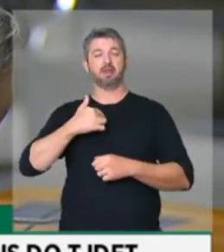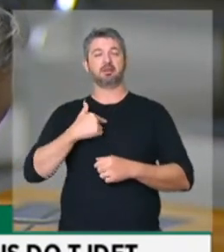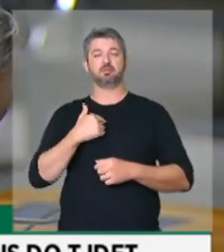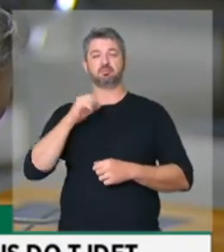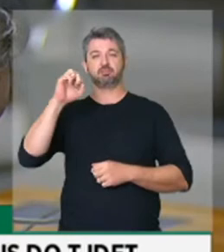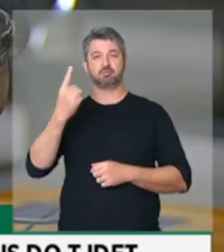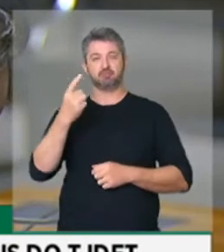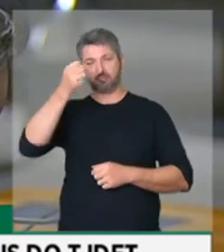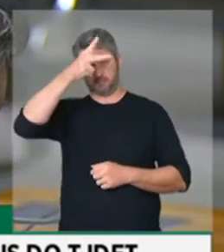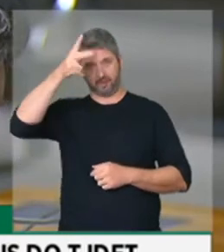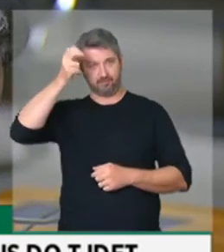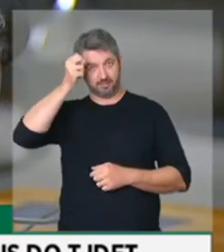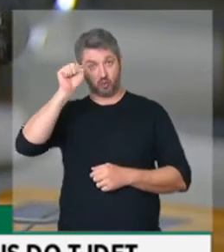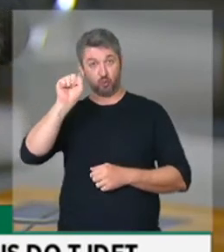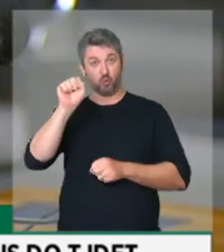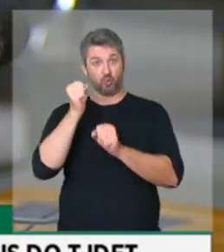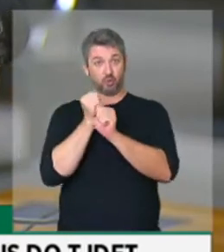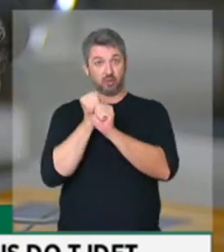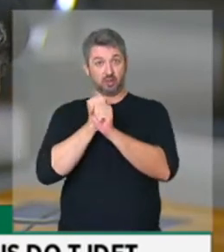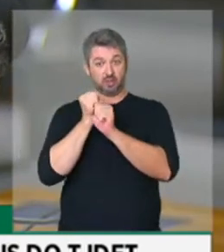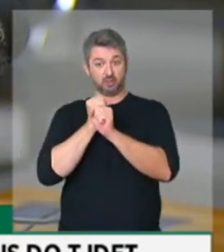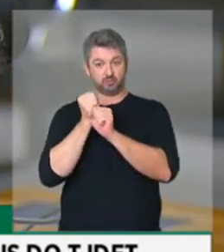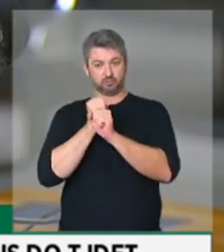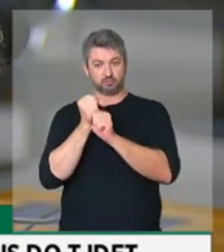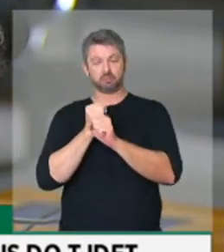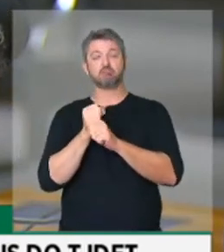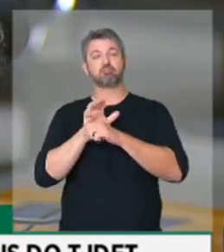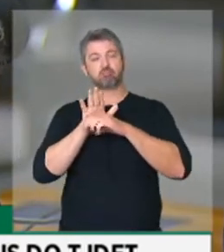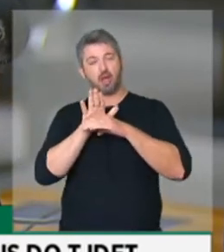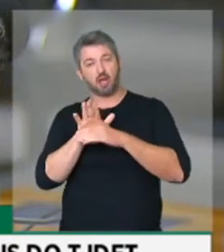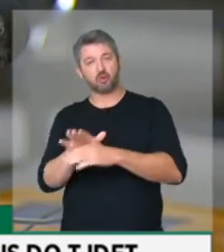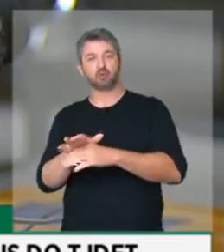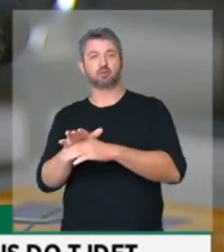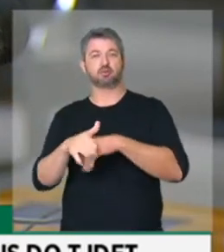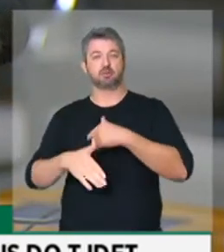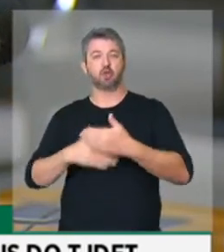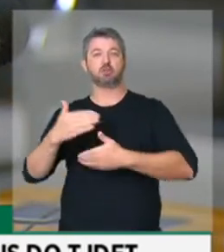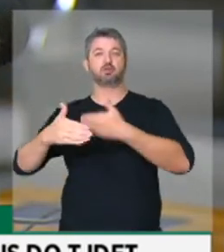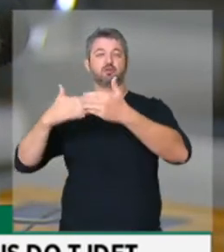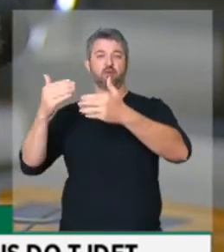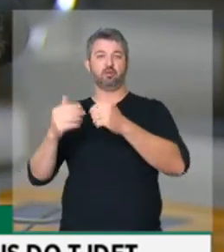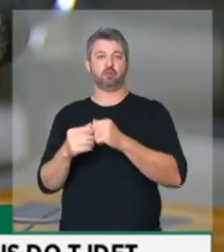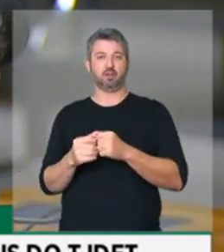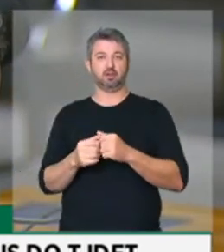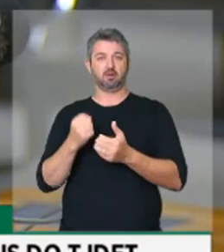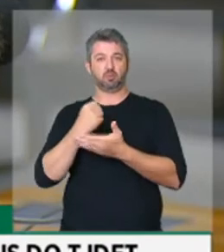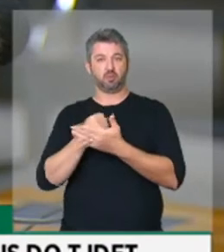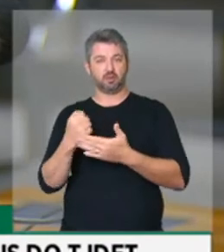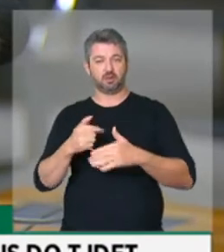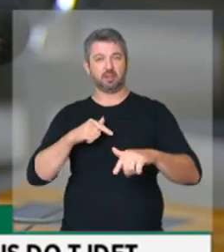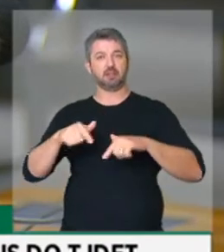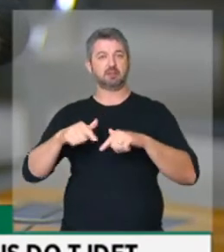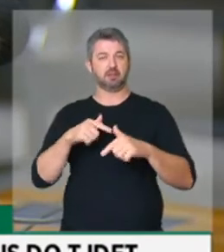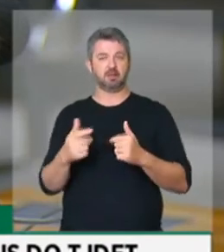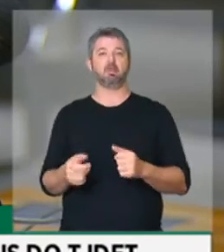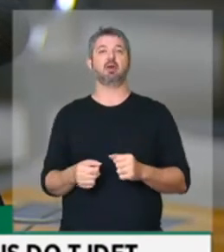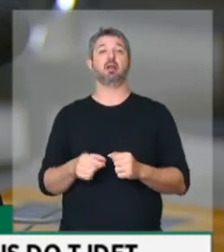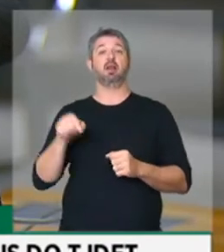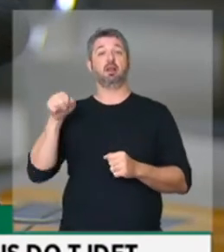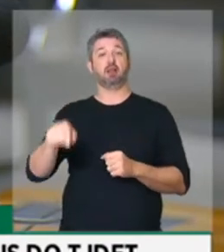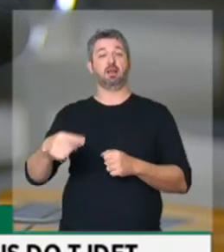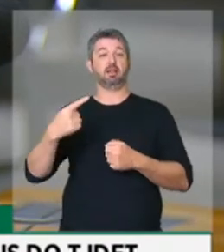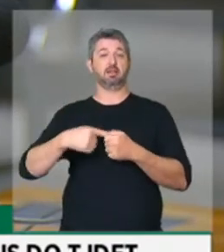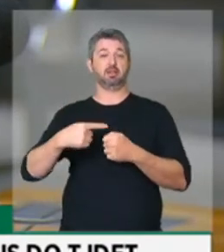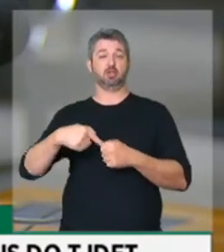prefeito durante 8 anos e de ter contribuído com o desenvolvimento, a geração de emprego na cidade de